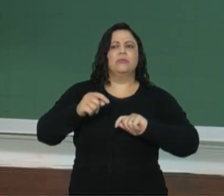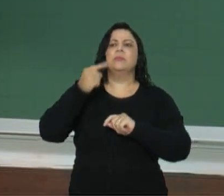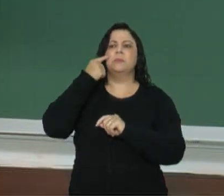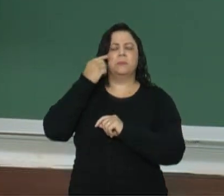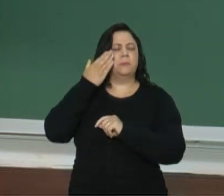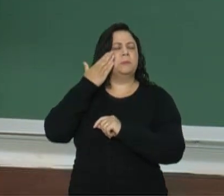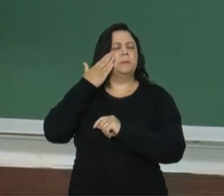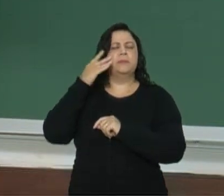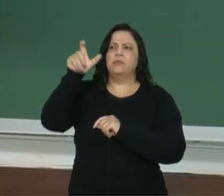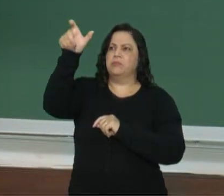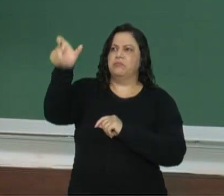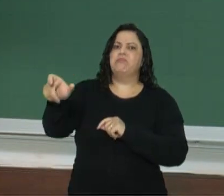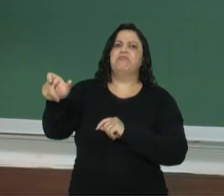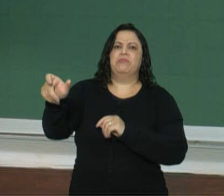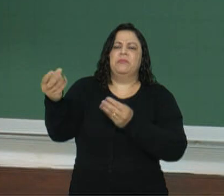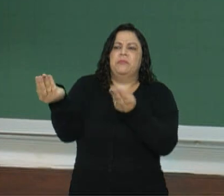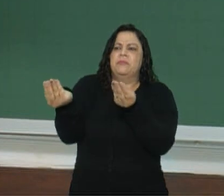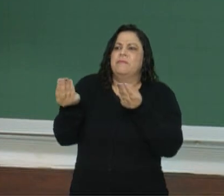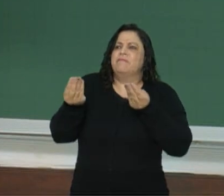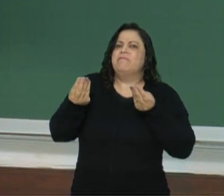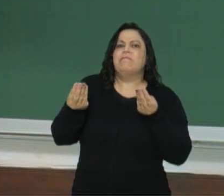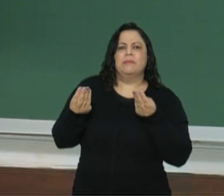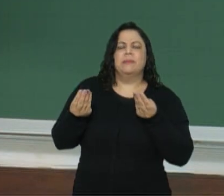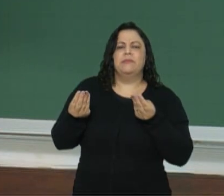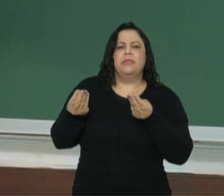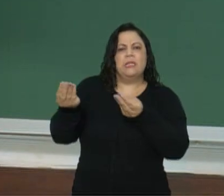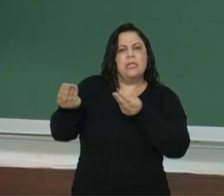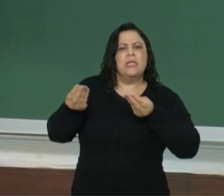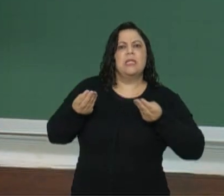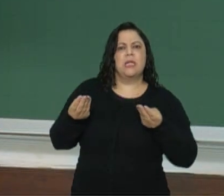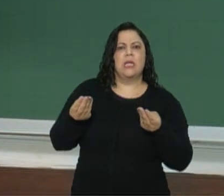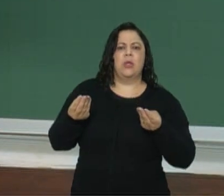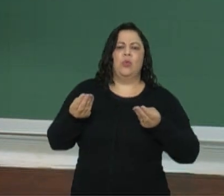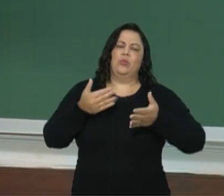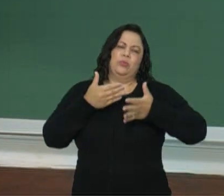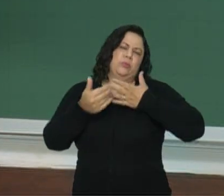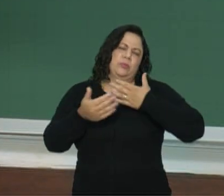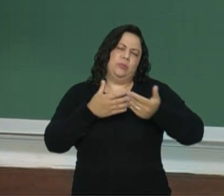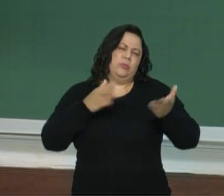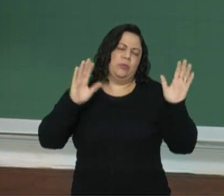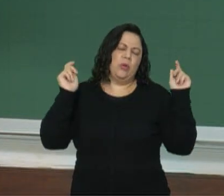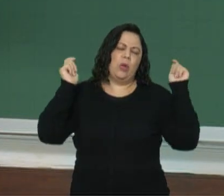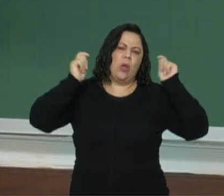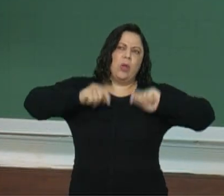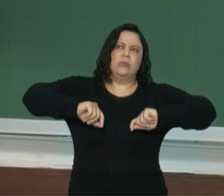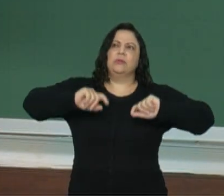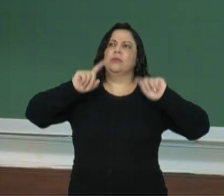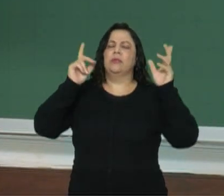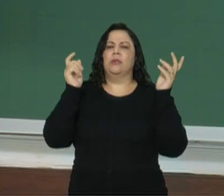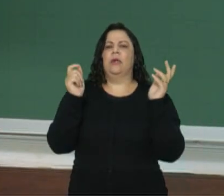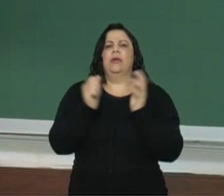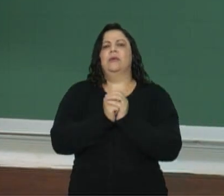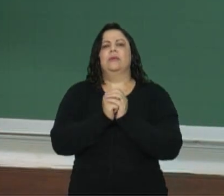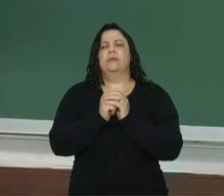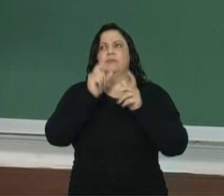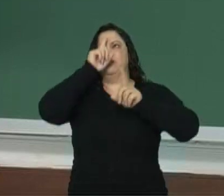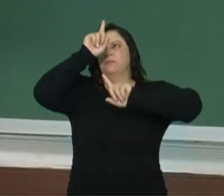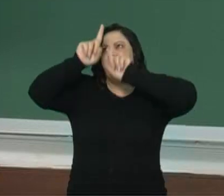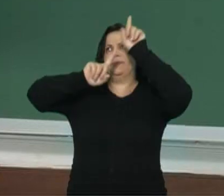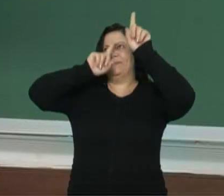e reconhece a doação, seja feita de forma simbólica ou até mesmo